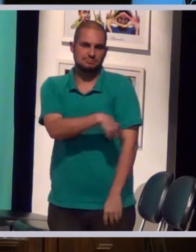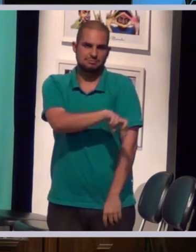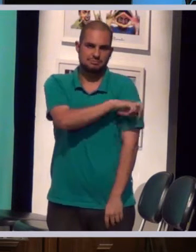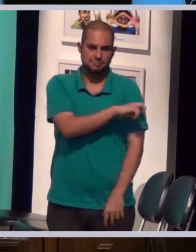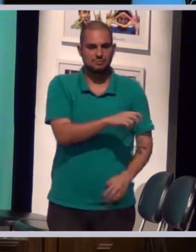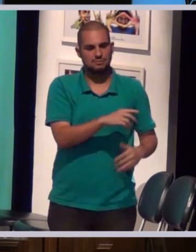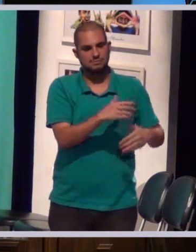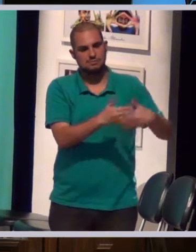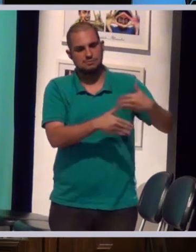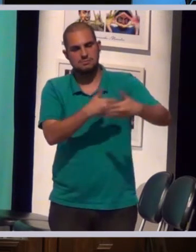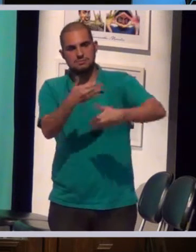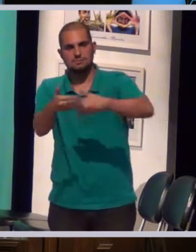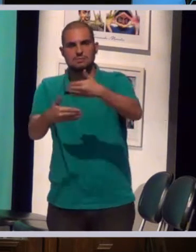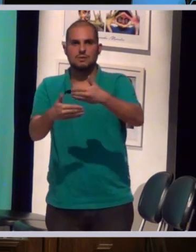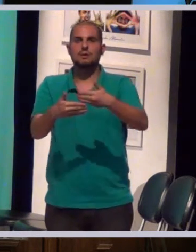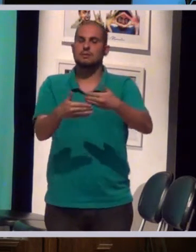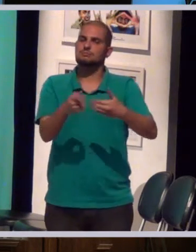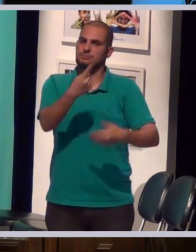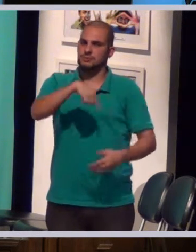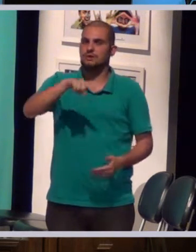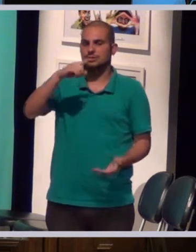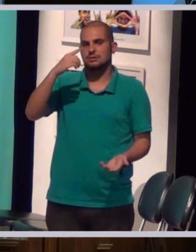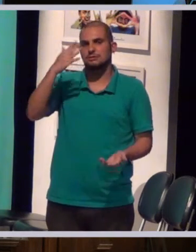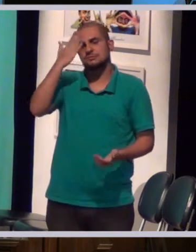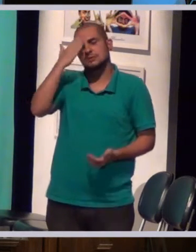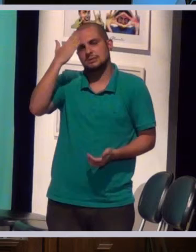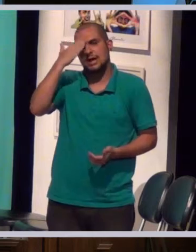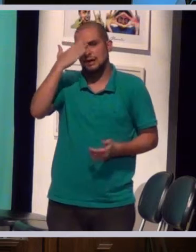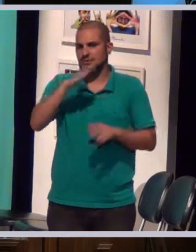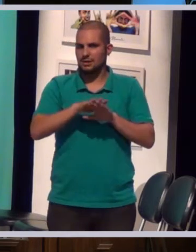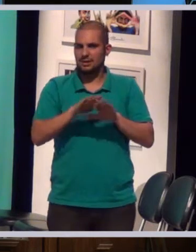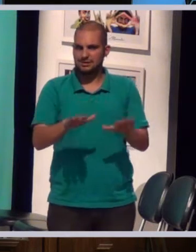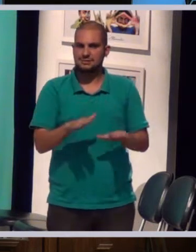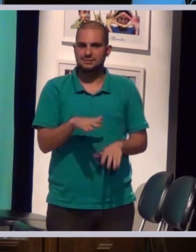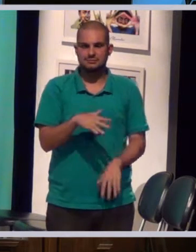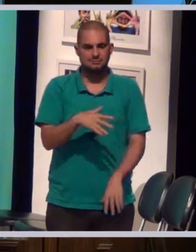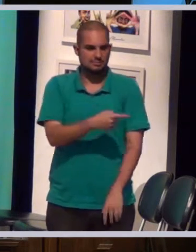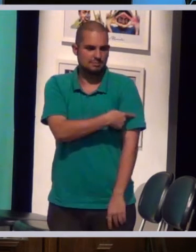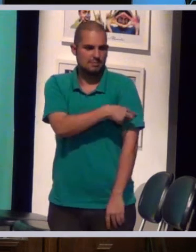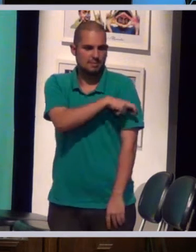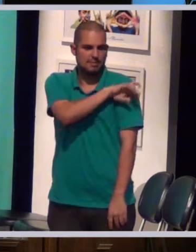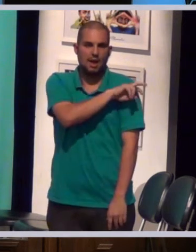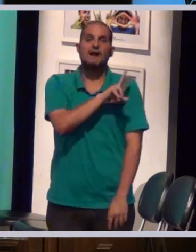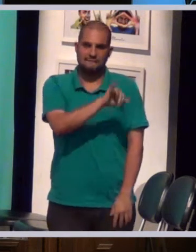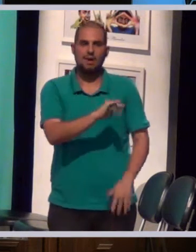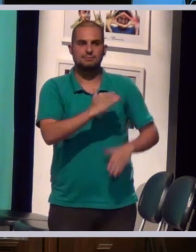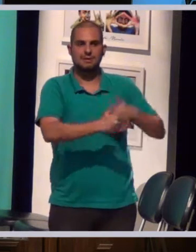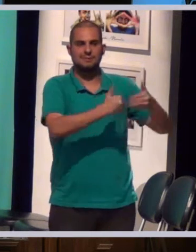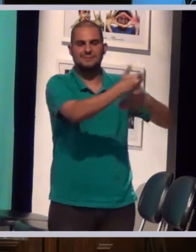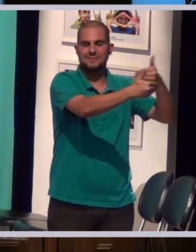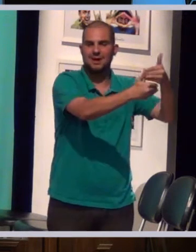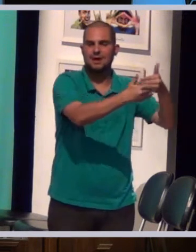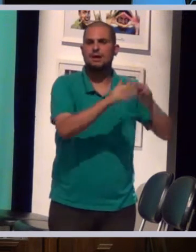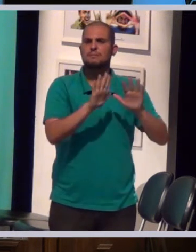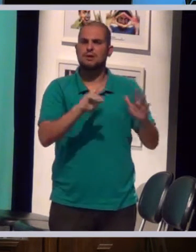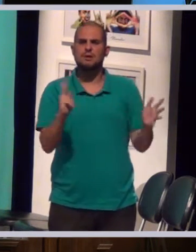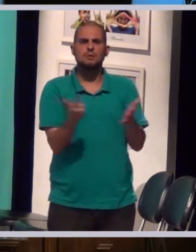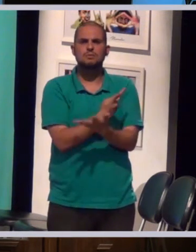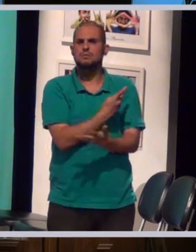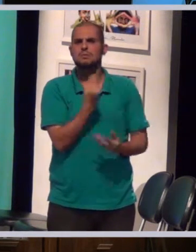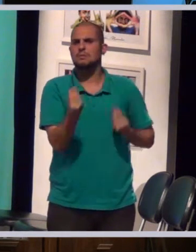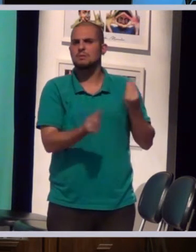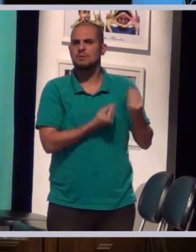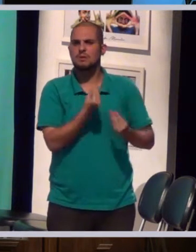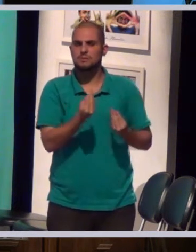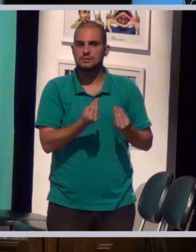né, da escolaridade, o que é esperado, né, para essa faixa etária realmente. Mas como se deu essa evolução